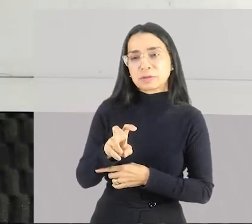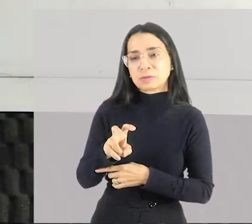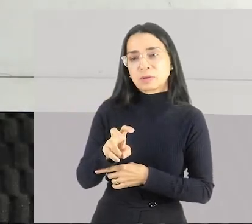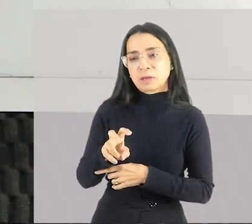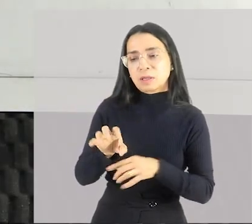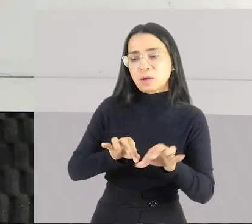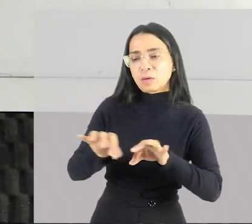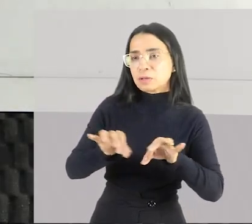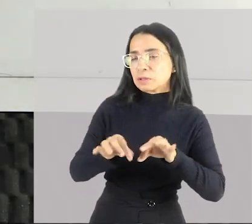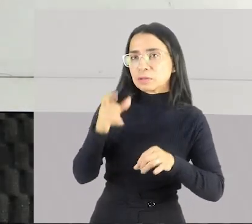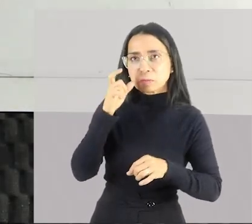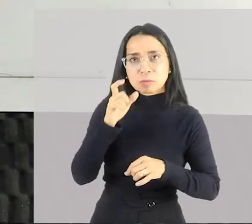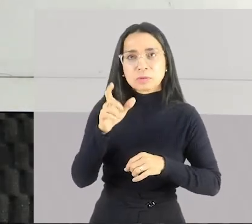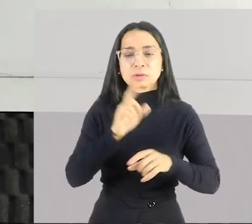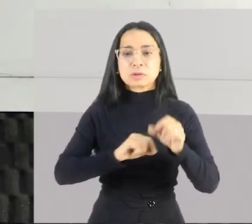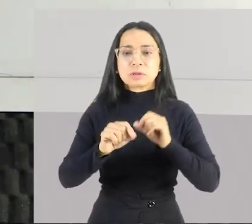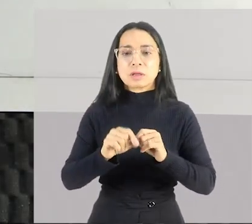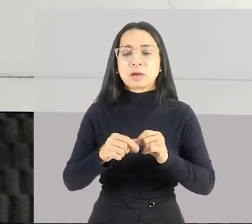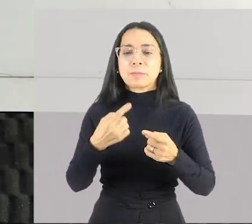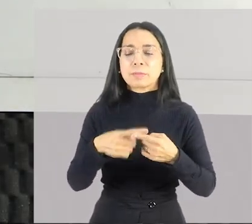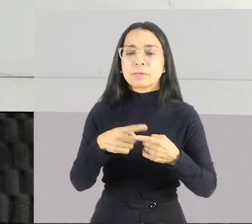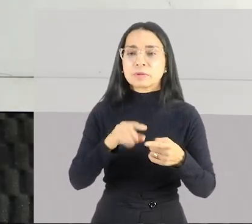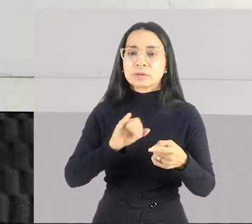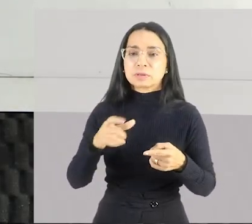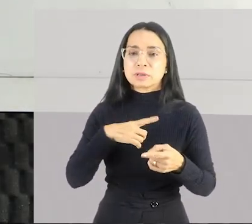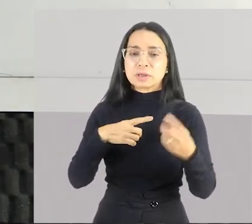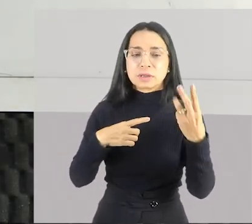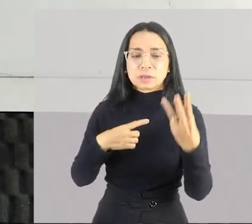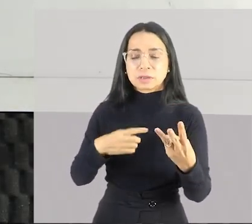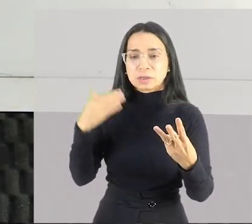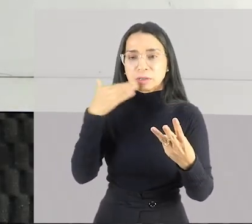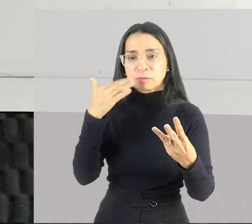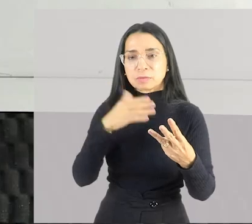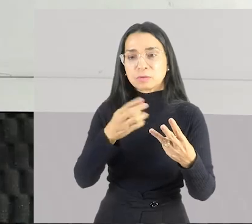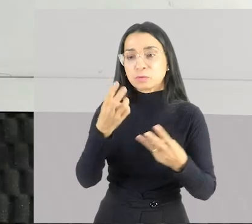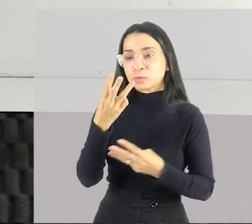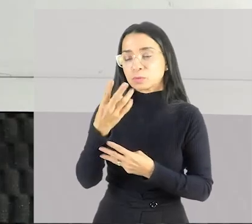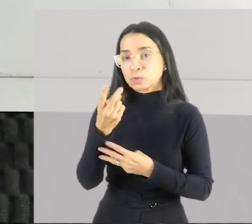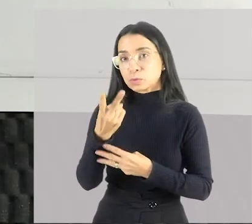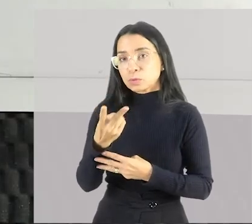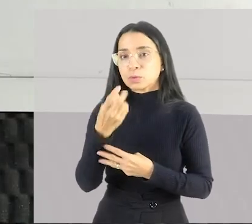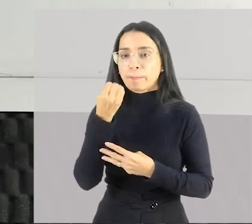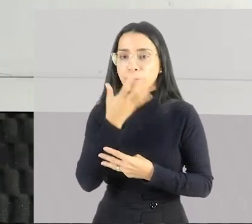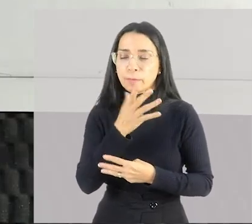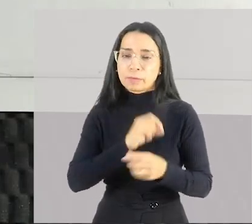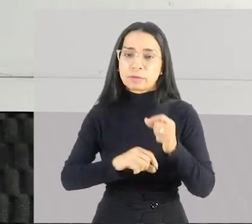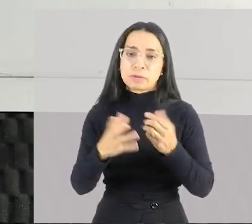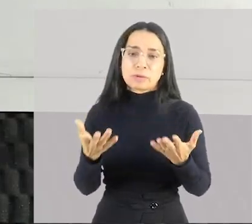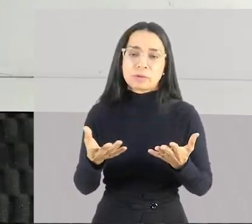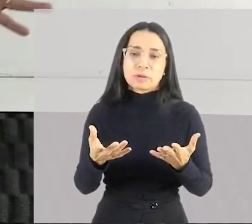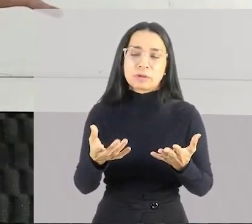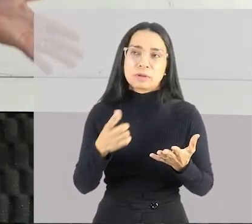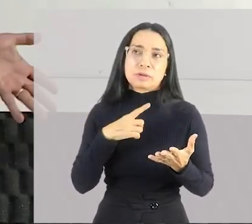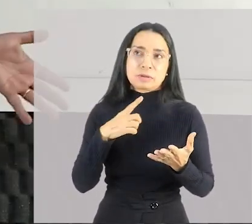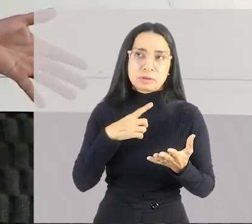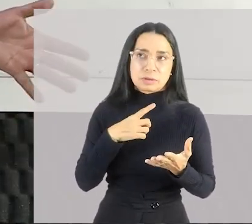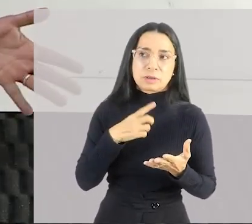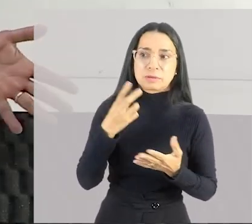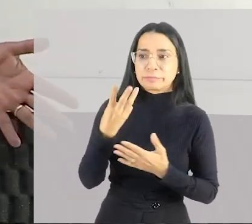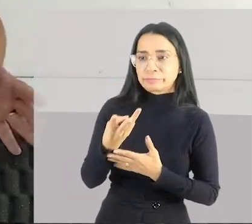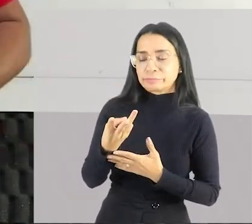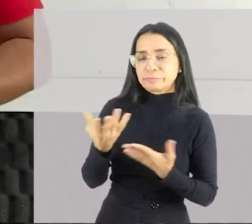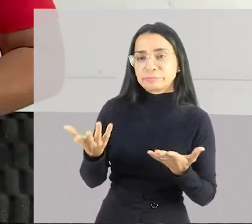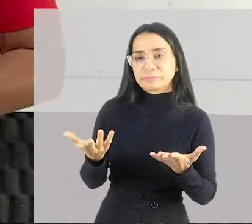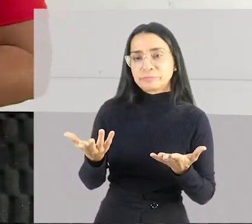te interessar porque se você tem três defeituosos e dois bons Não interessa se é o primeo se o quto se o sexto você tem três defeituosos e dois